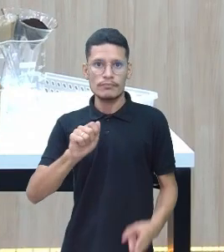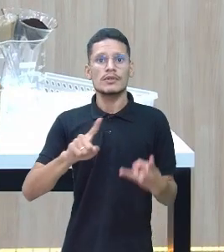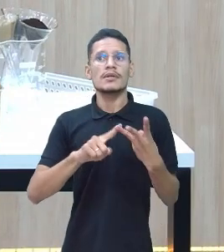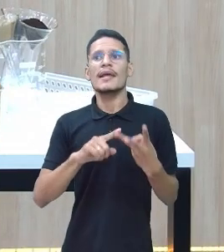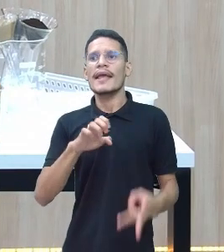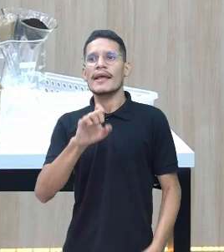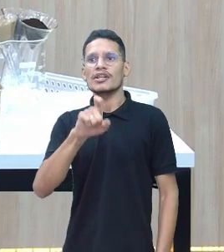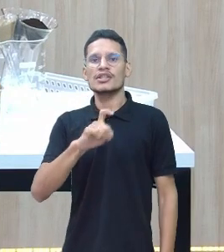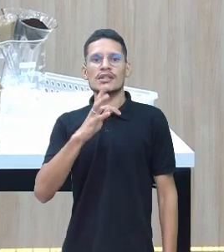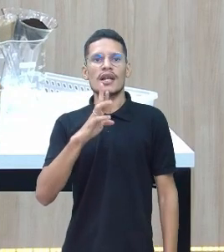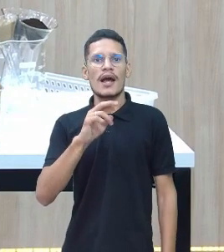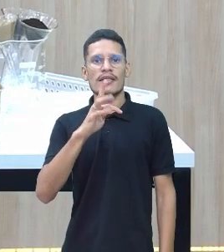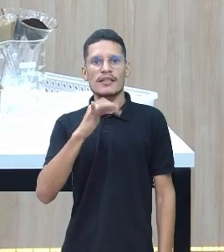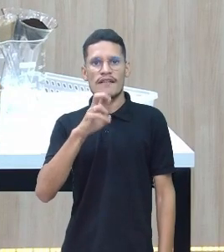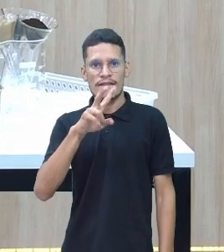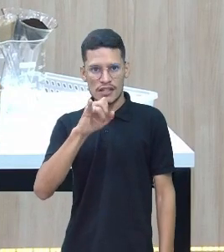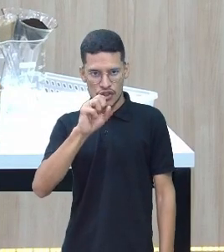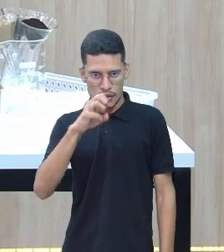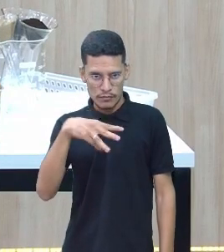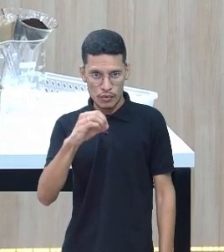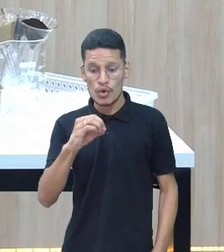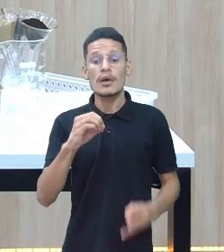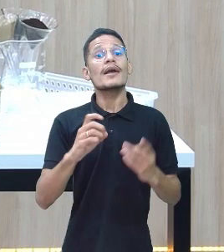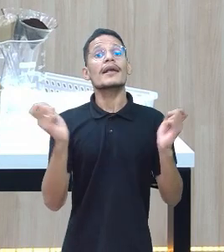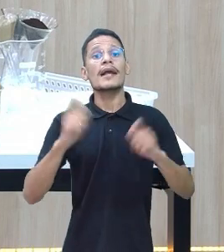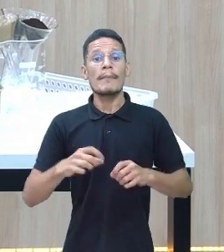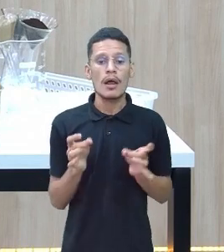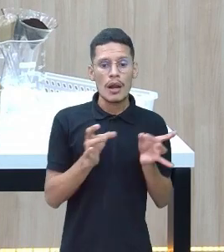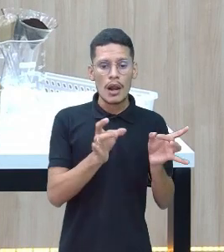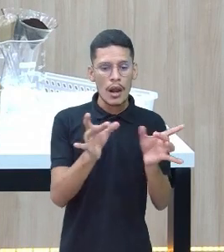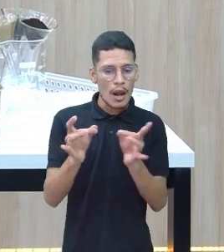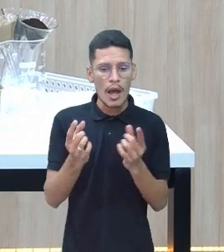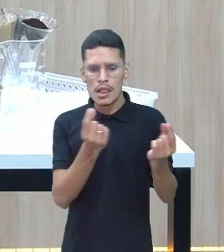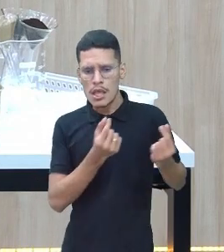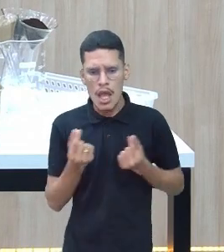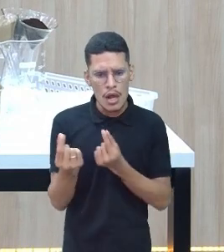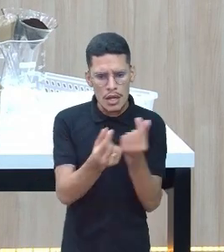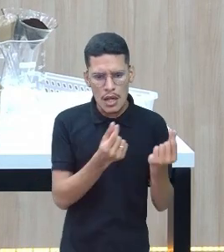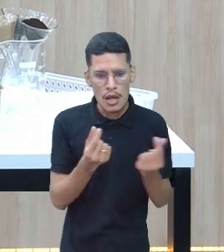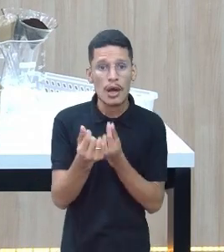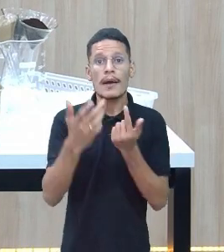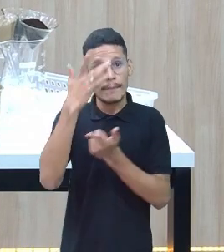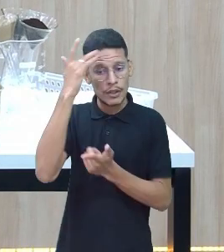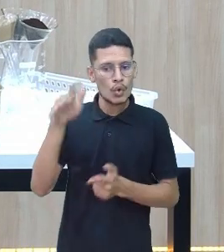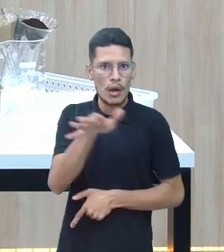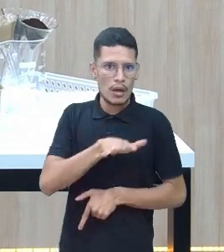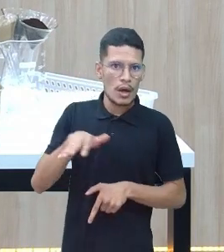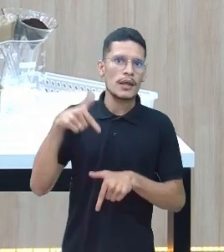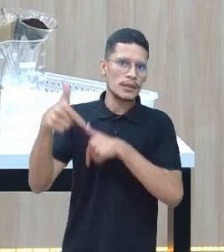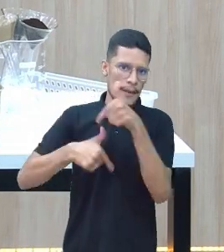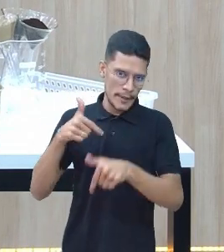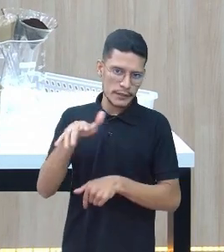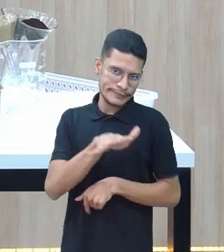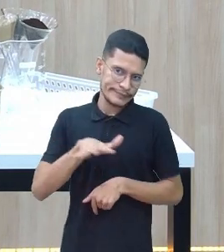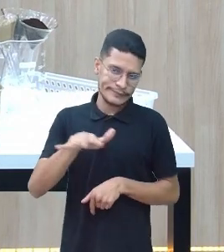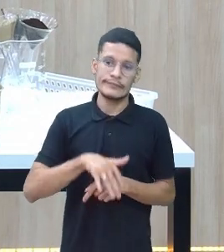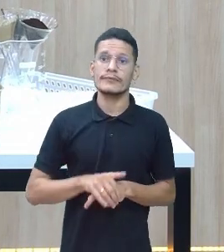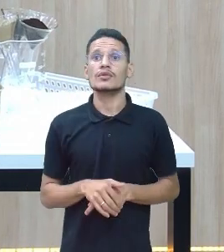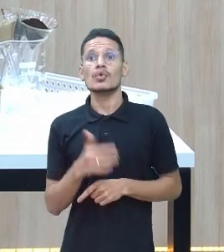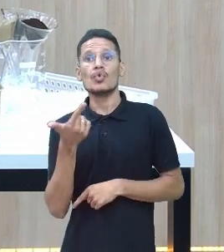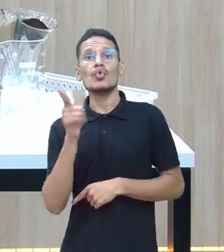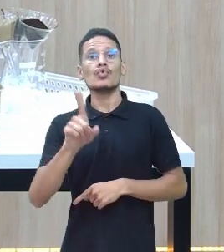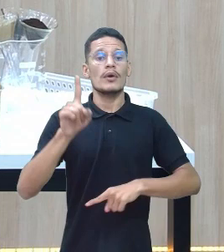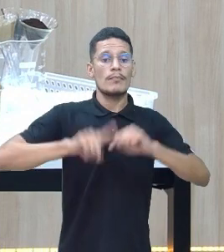ele rende dinheiro para o nosso país. Ele rende dinheiro para as pessoas que lidam desta forma. O outro é o